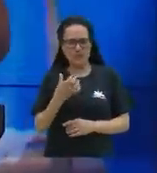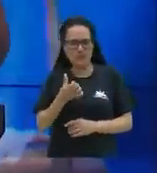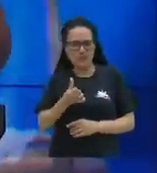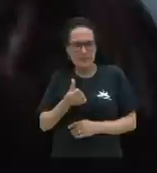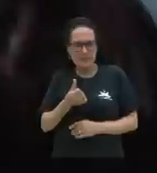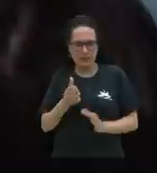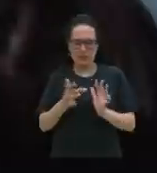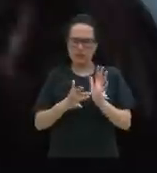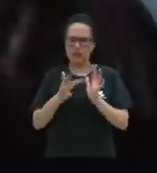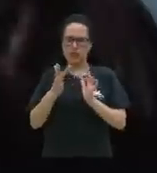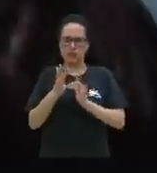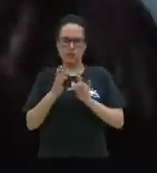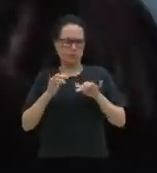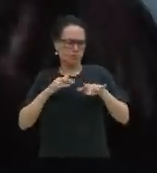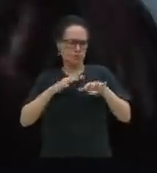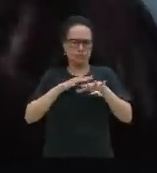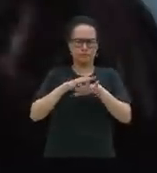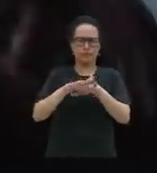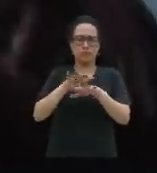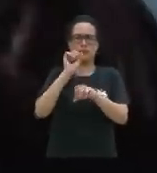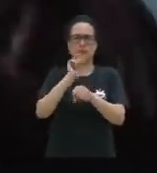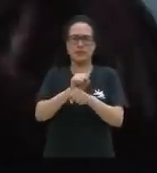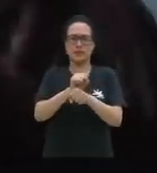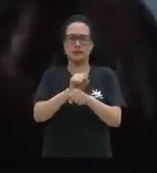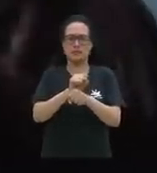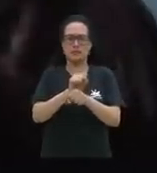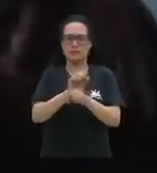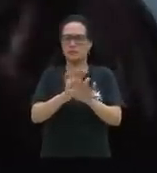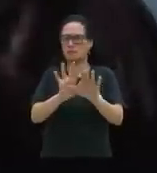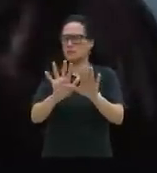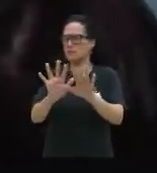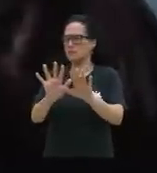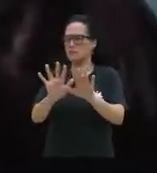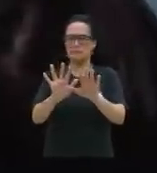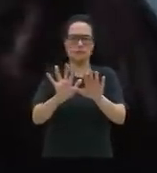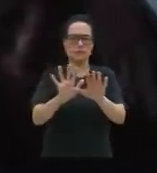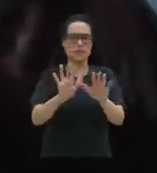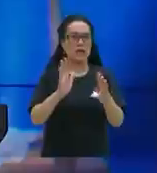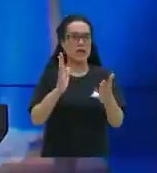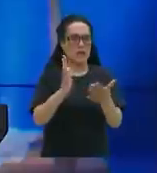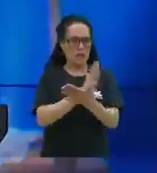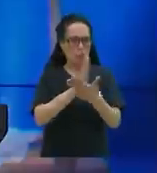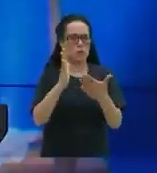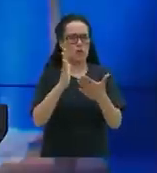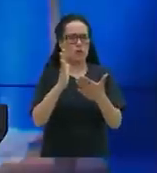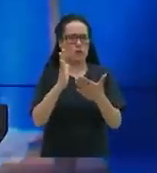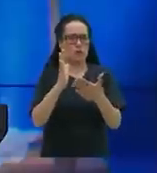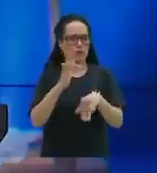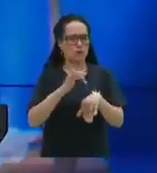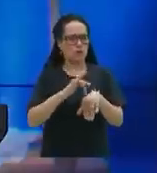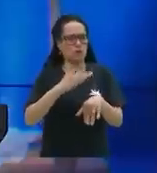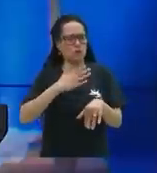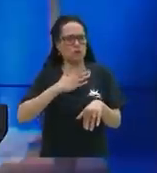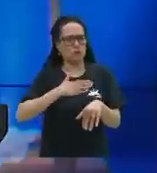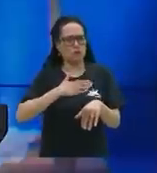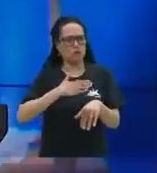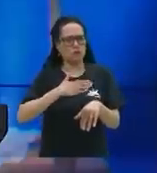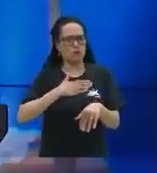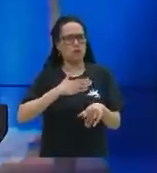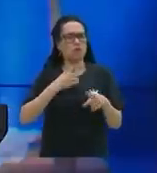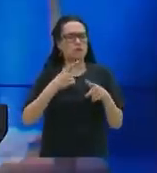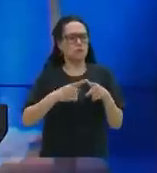multidão. E Jesus diz: alguém me tocou, porque percebi sair de